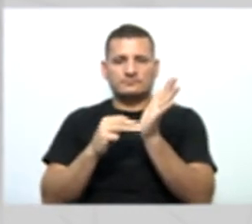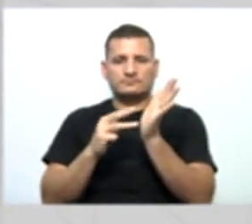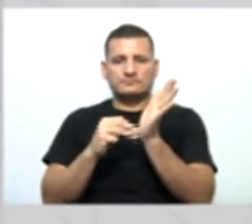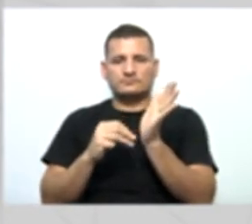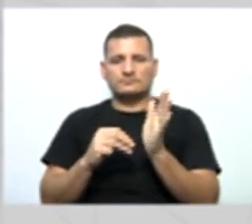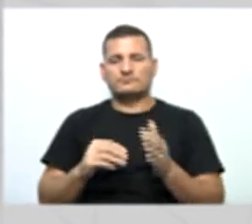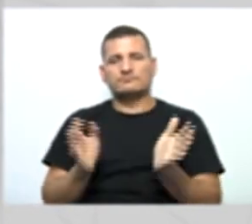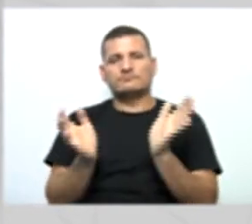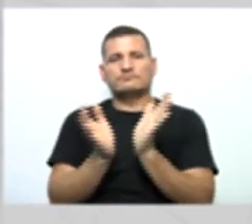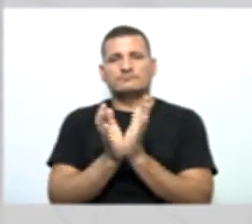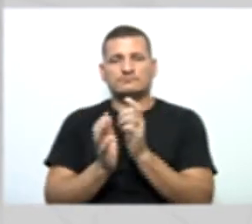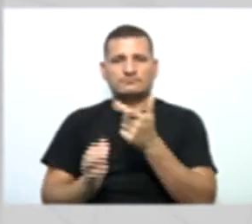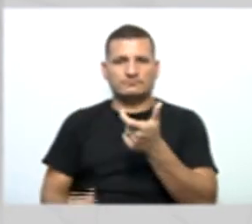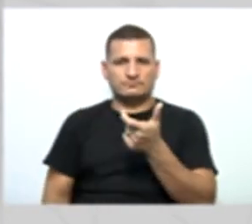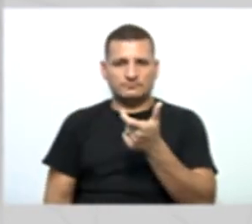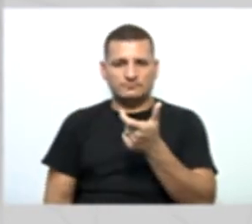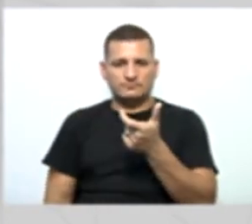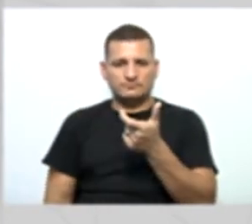classe.